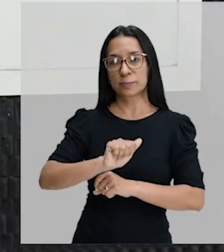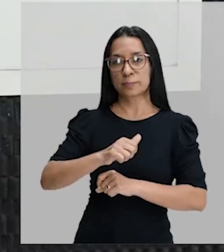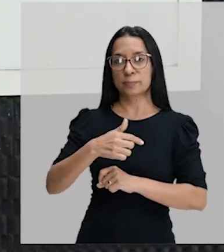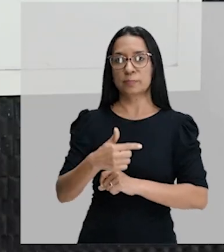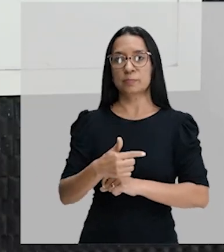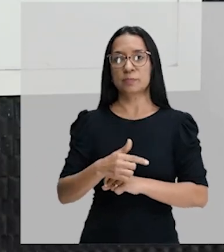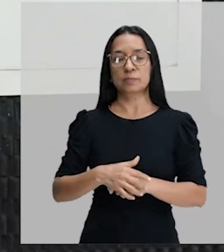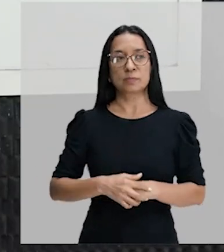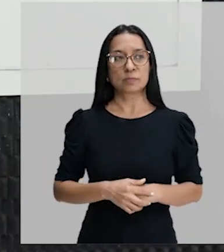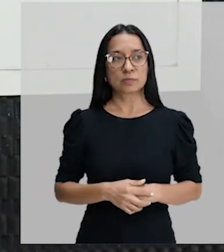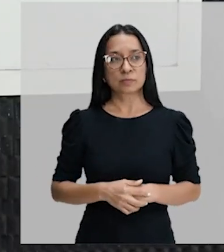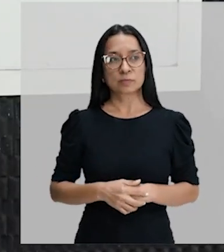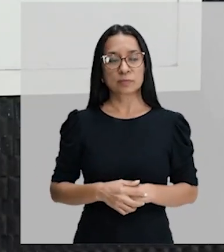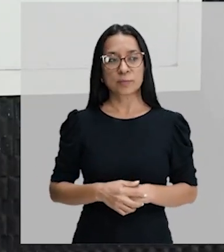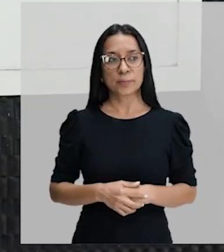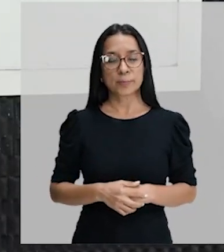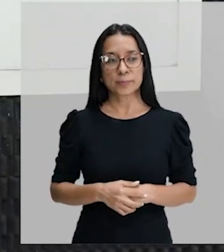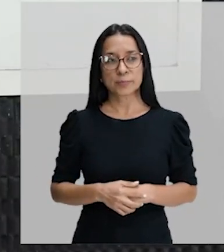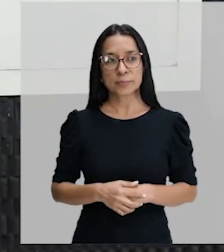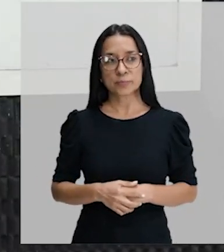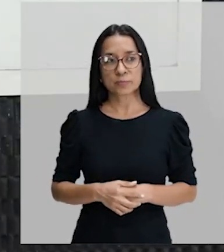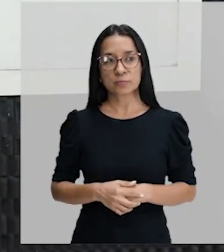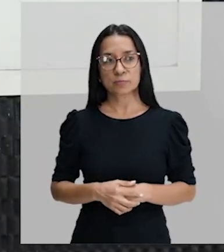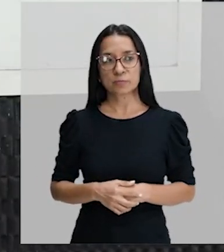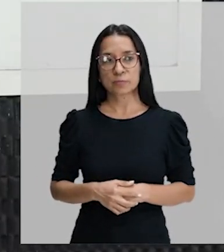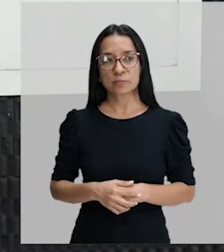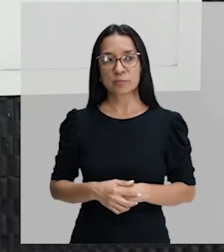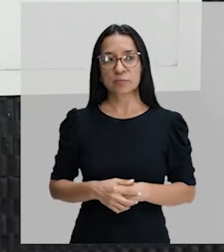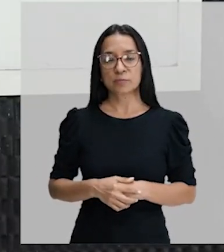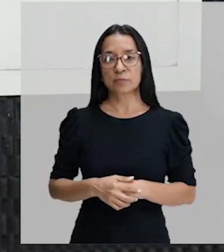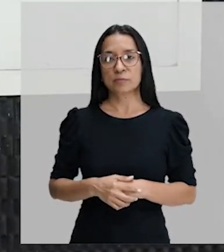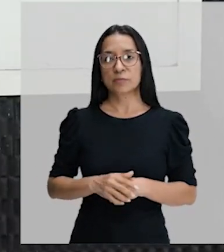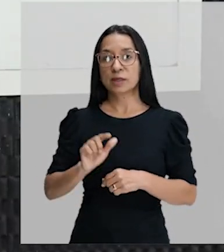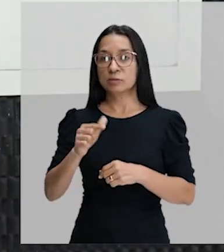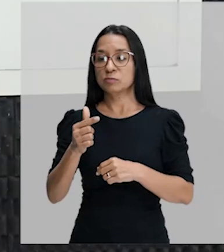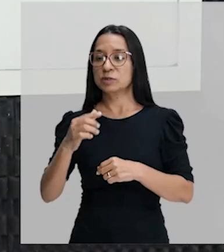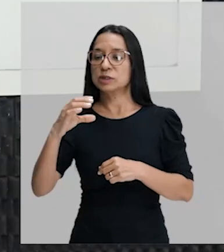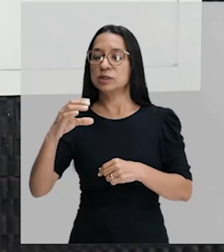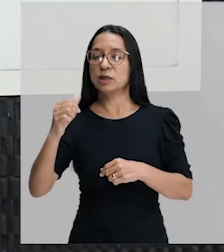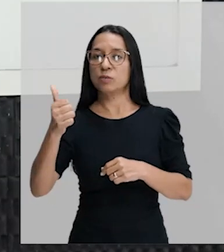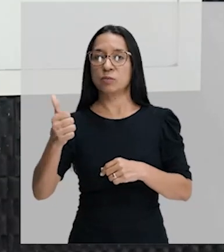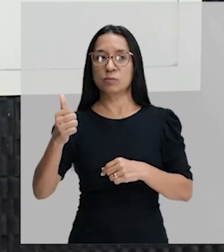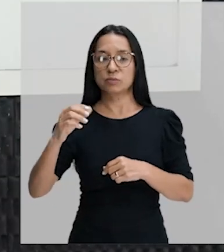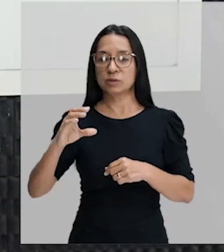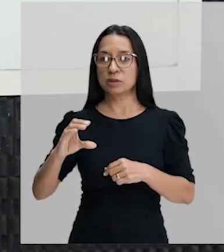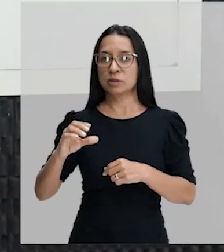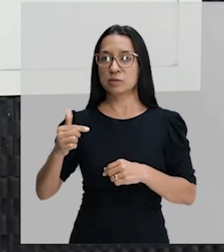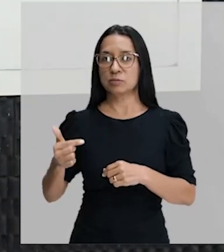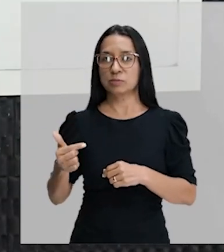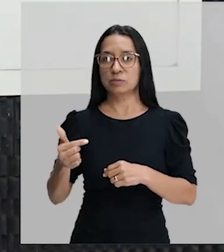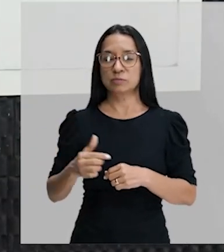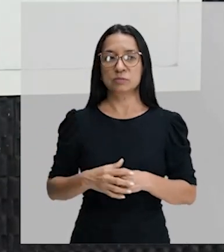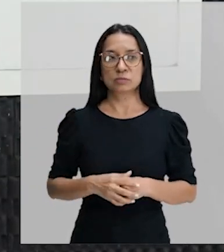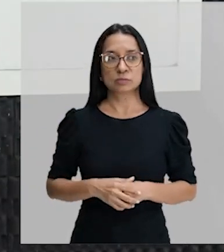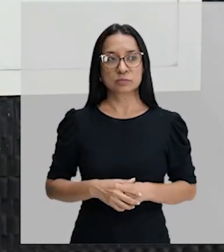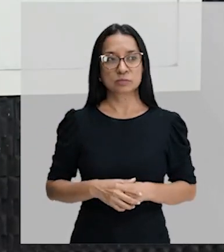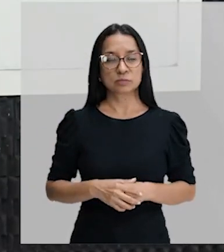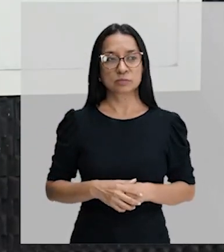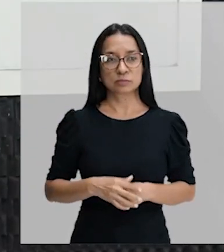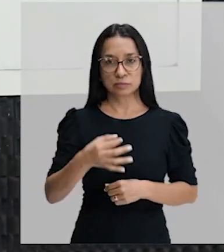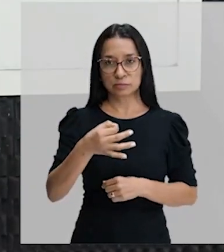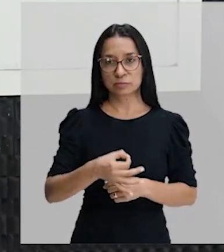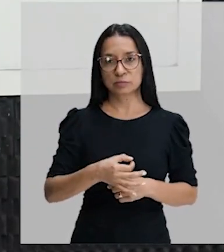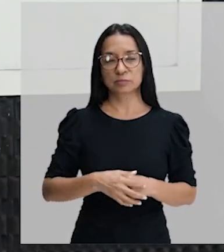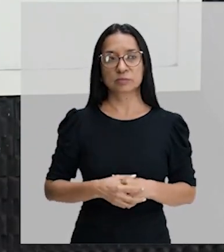A2. E aqui você vai colocar quem? C1 e o C2.